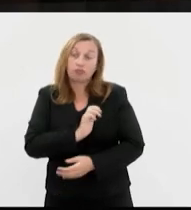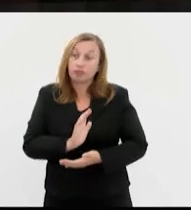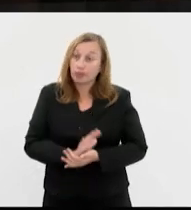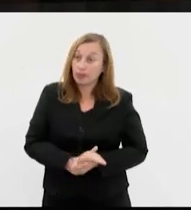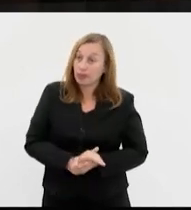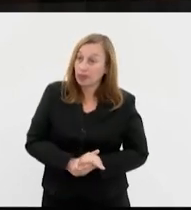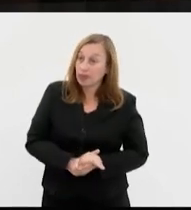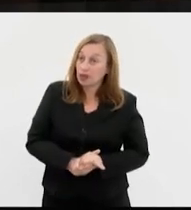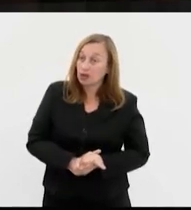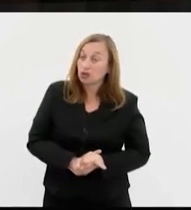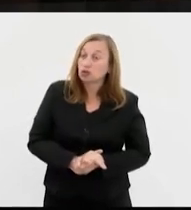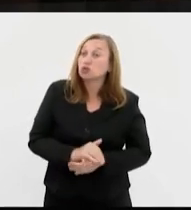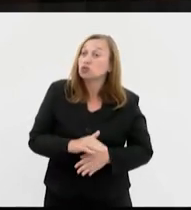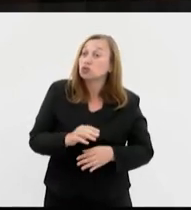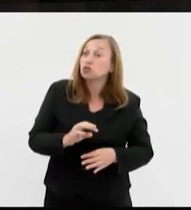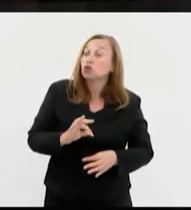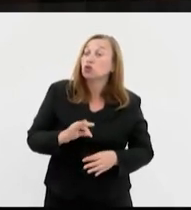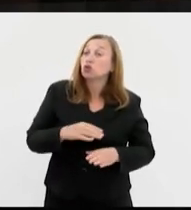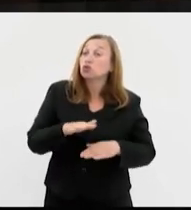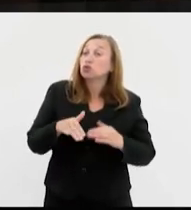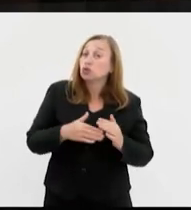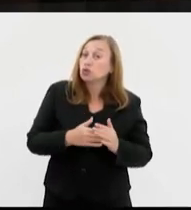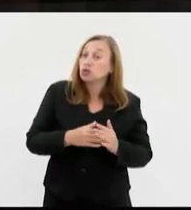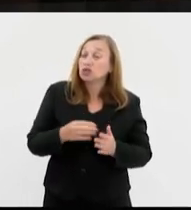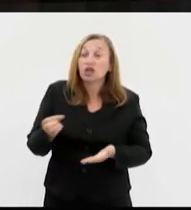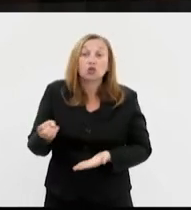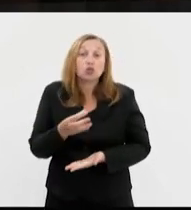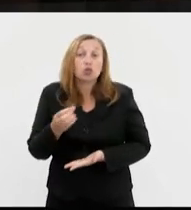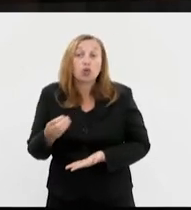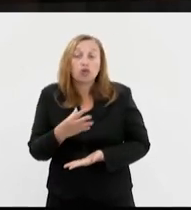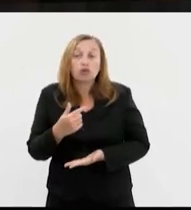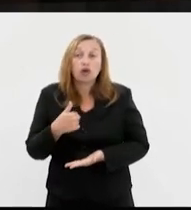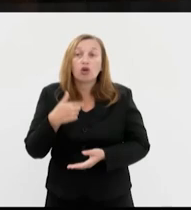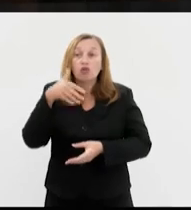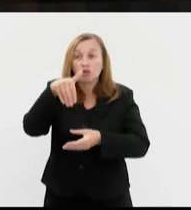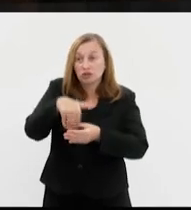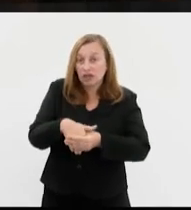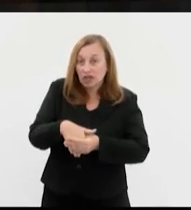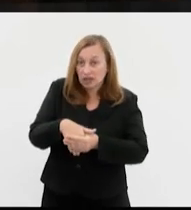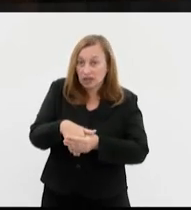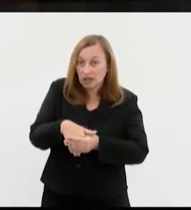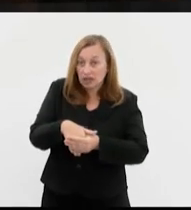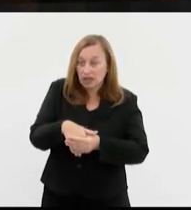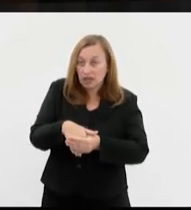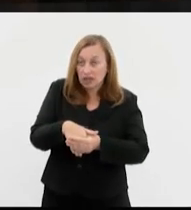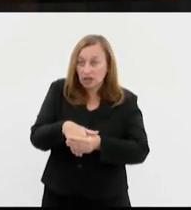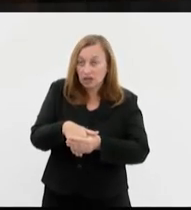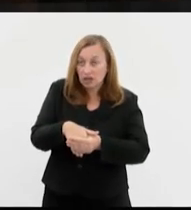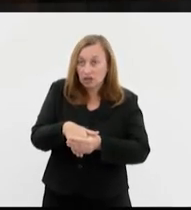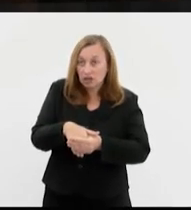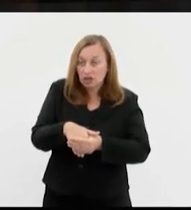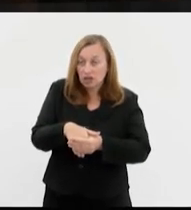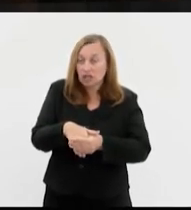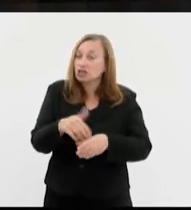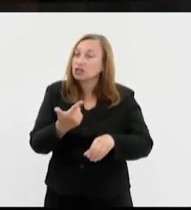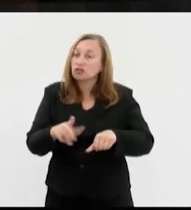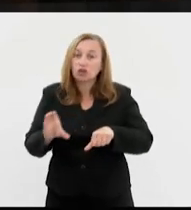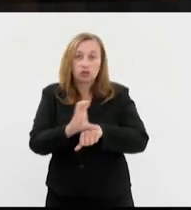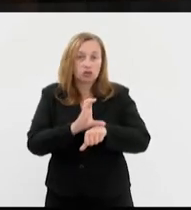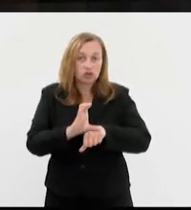e todos serão novos, que é depois 31 de maio, eu votarei literalmente pela